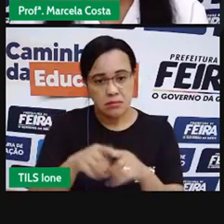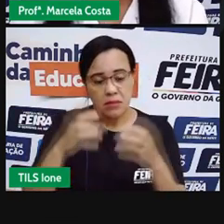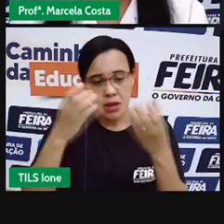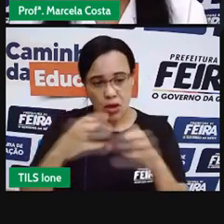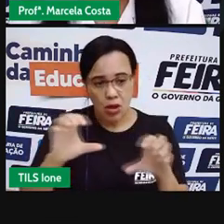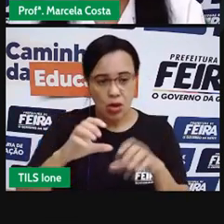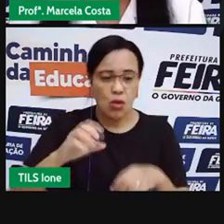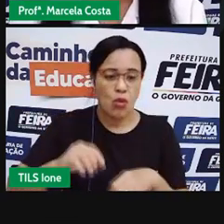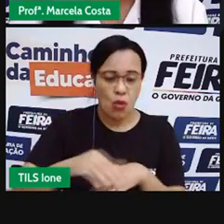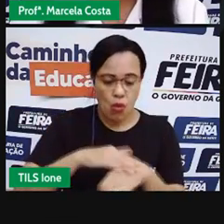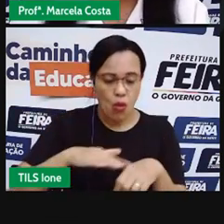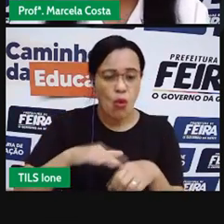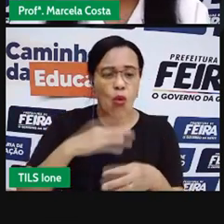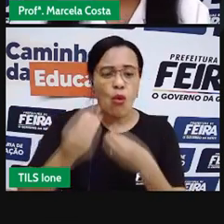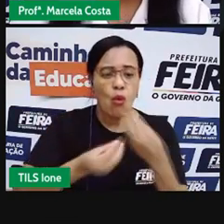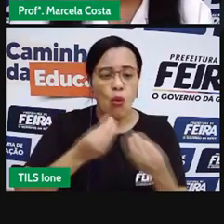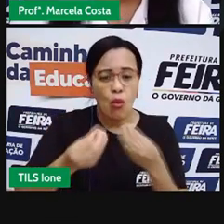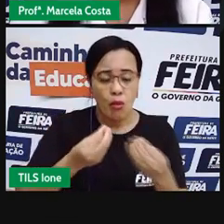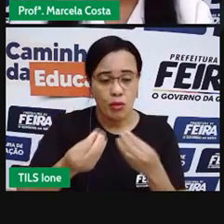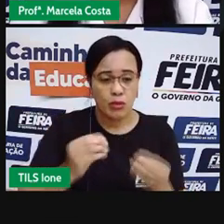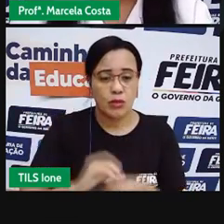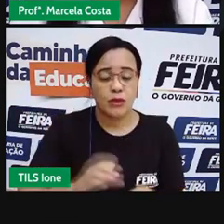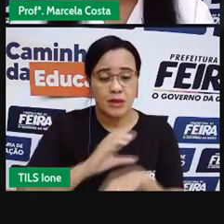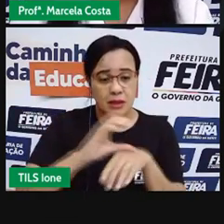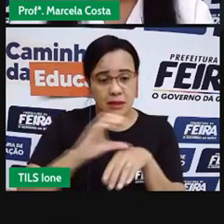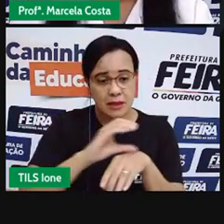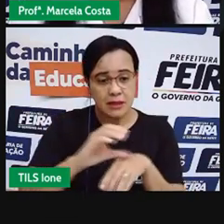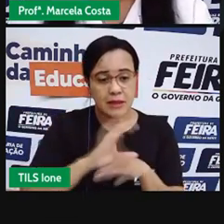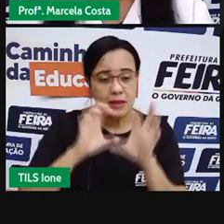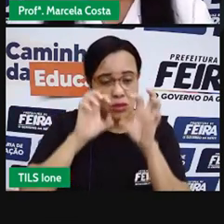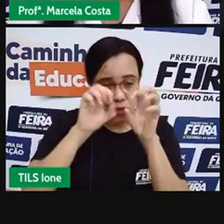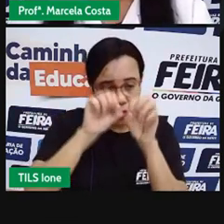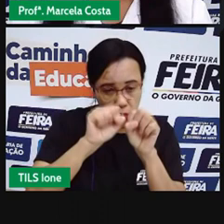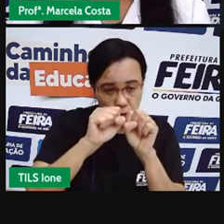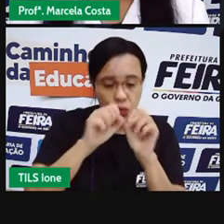mais acinzentado, mais escuro, e outros